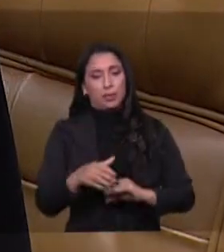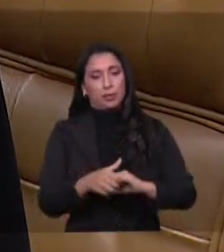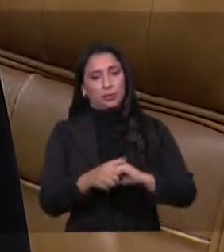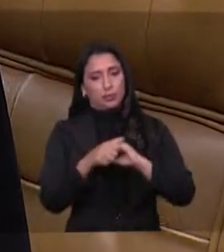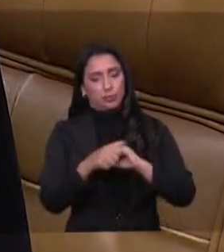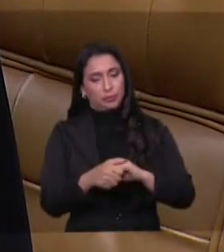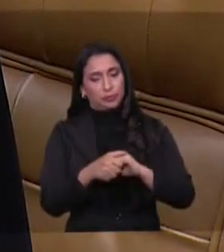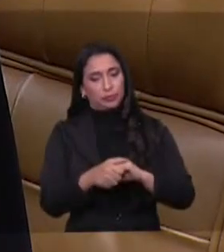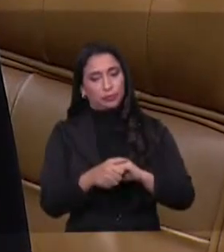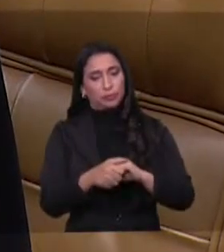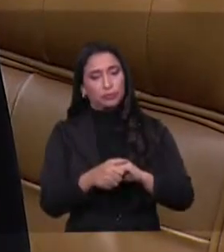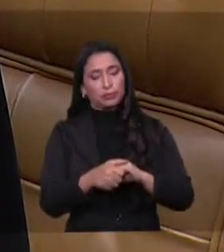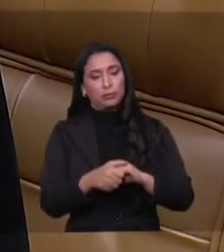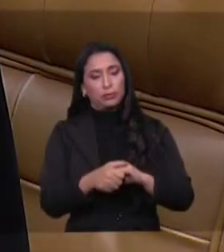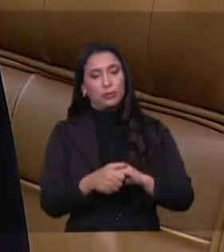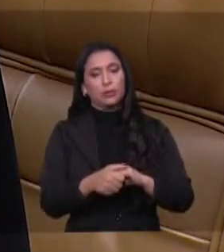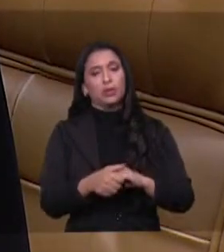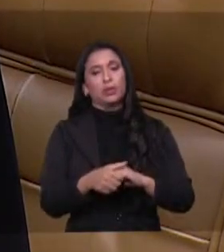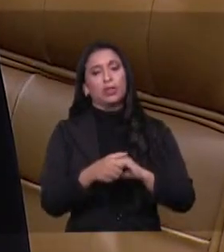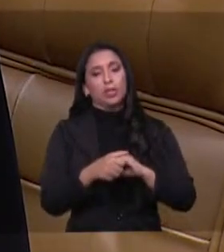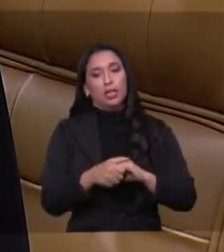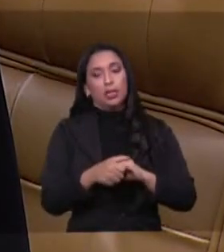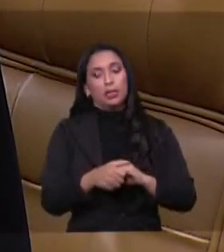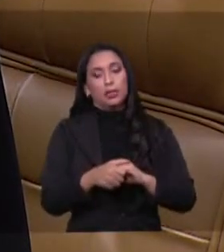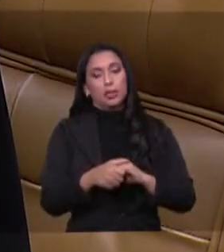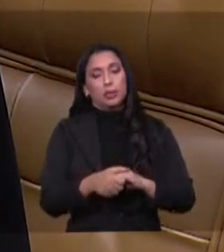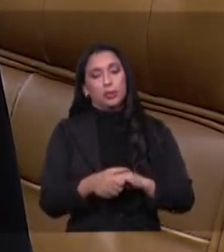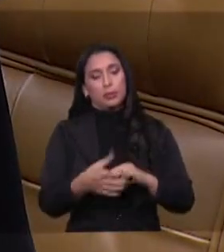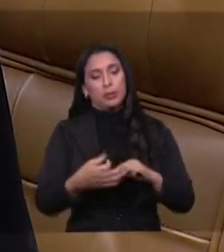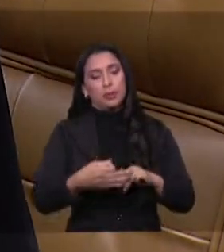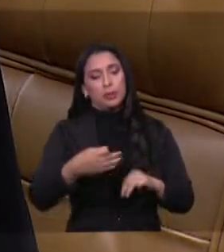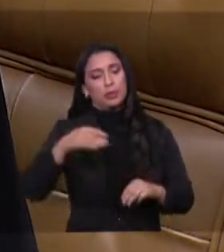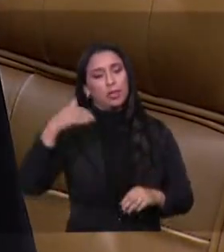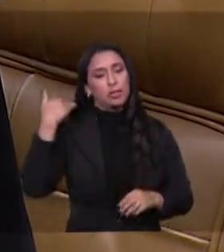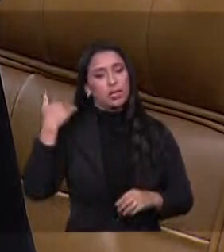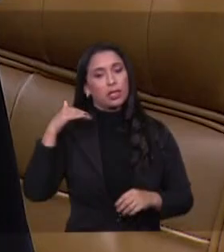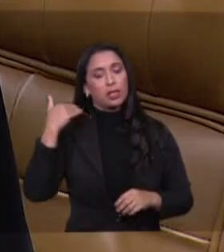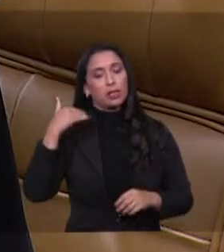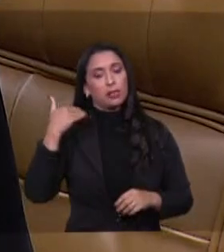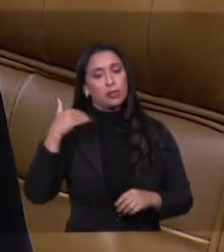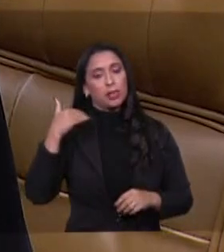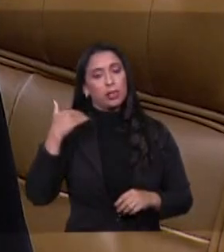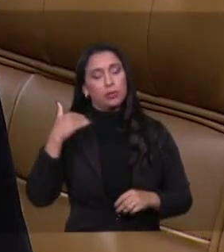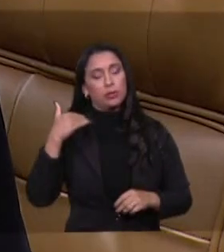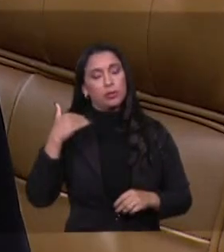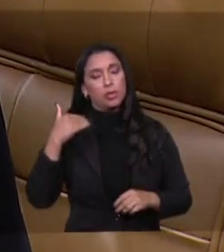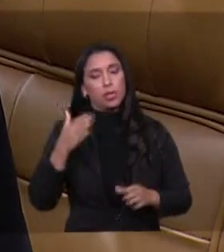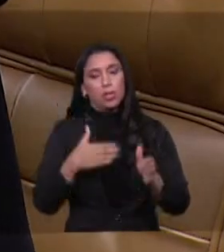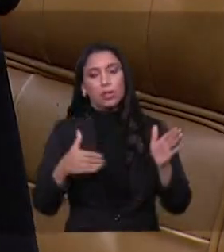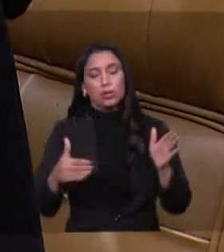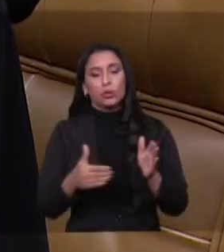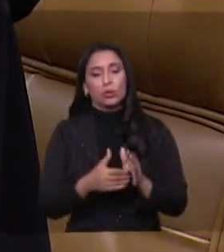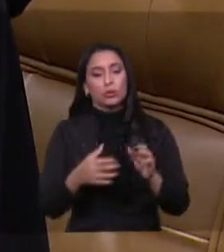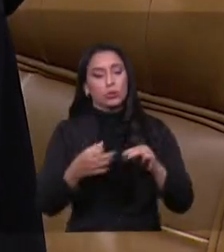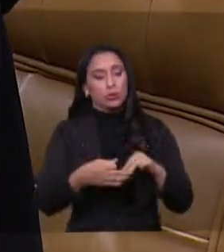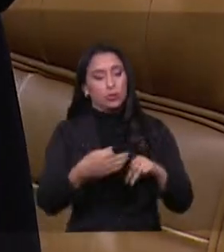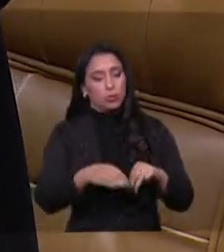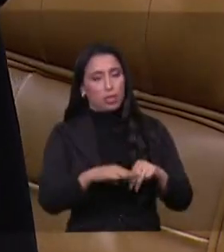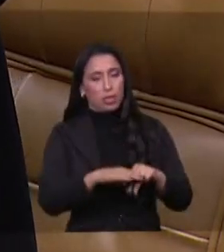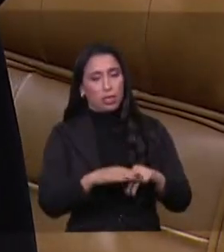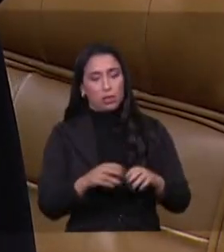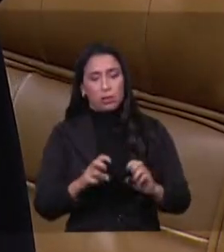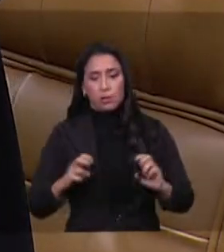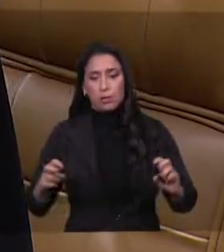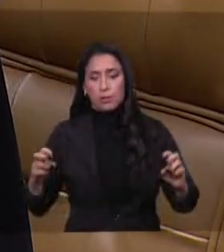cumprimento Vossa Excelência, cumprimento a eminente ministra Carmen Lúcia. Cristiano Zanin, ministro do os STF. Eminentes pares,